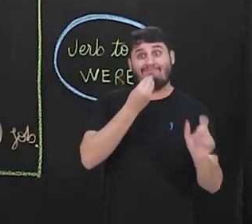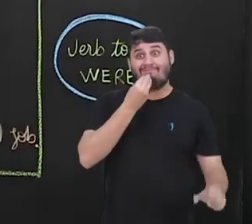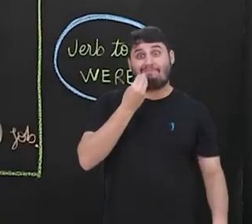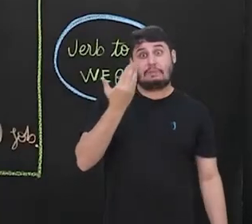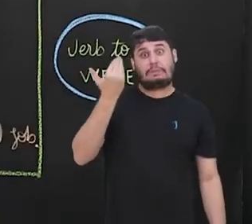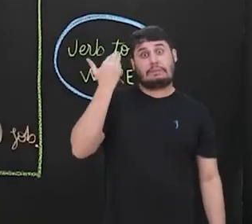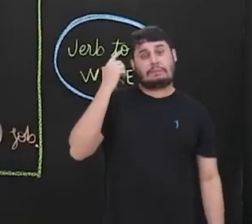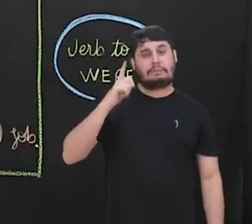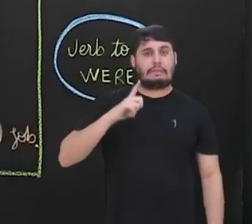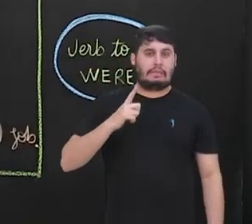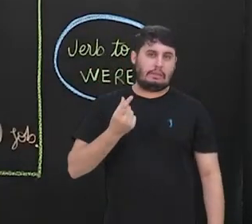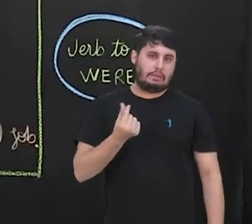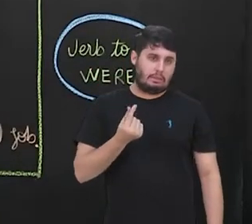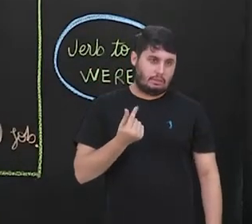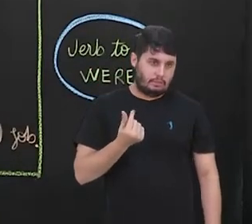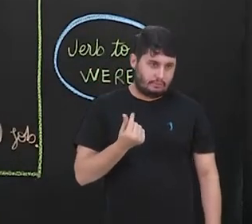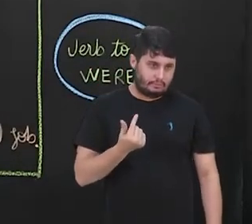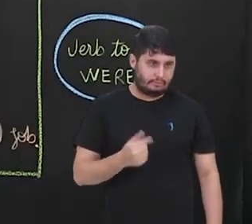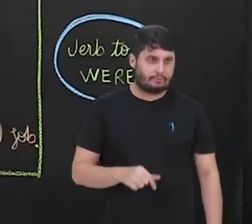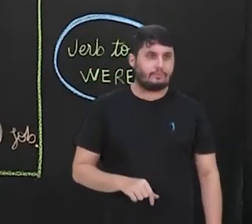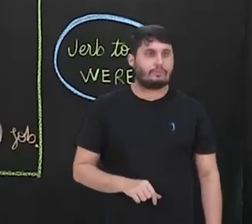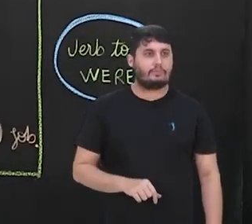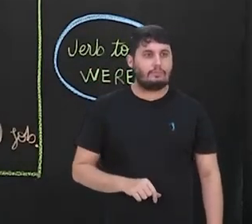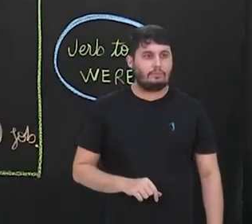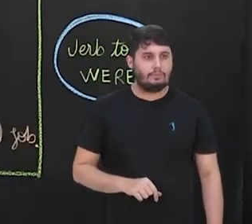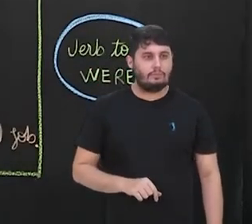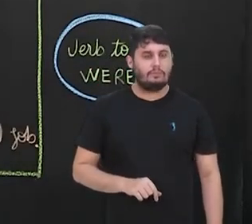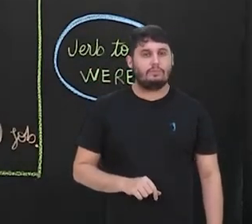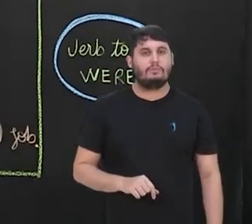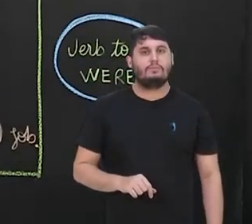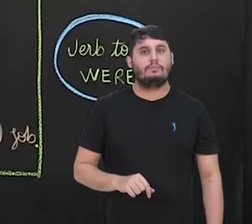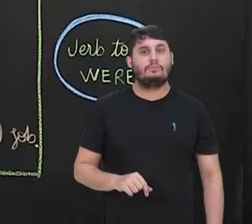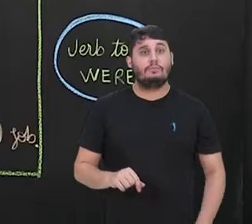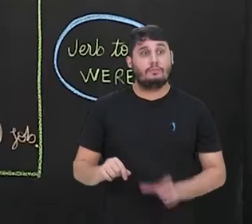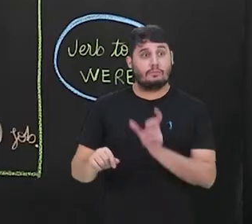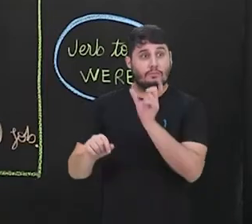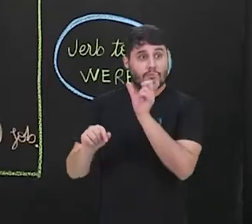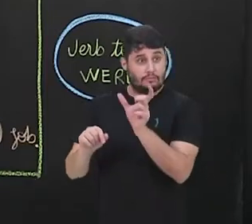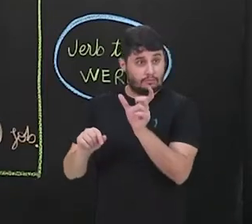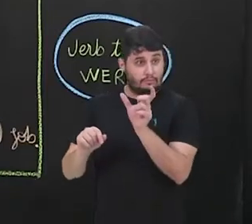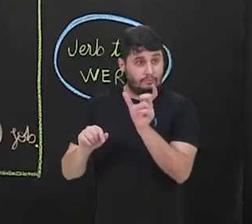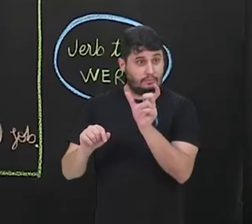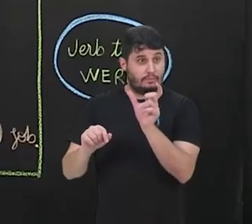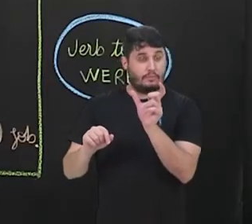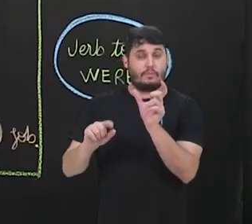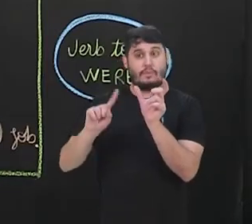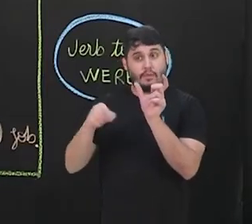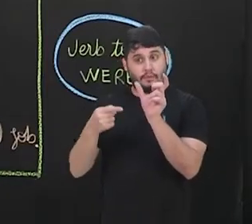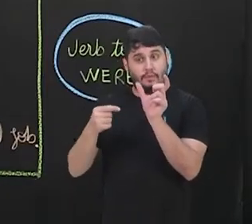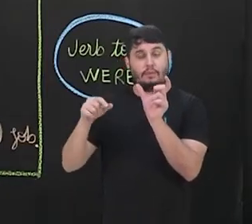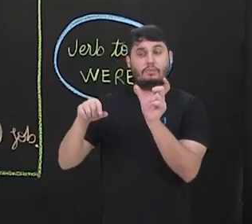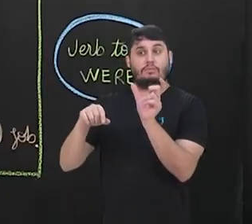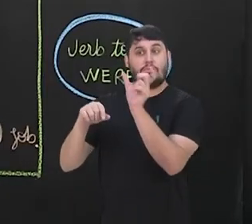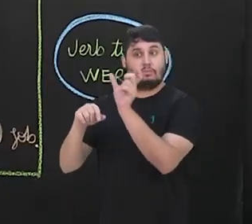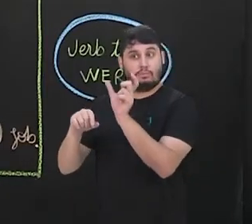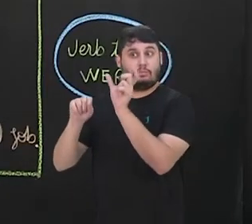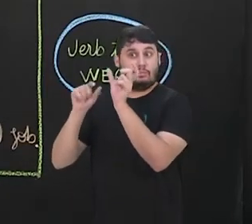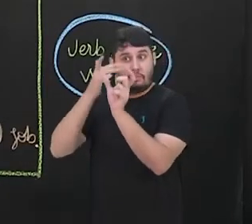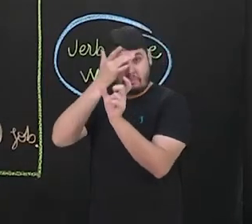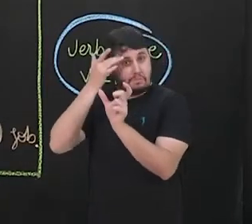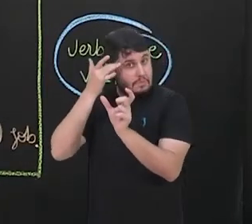faria. I'm, eu. E aí eu entro com o would.